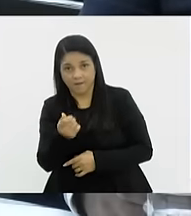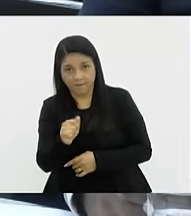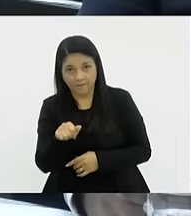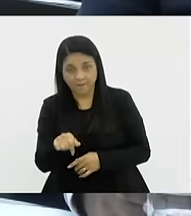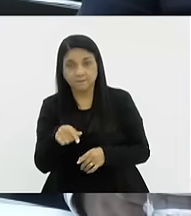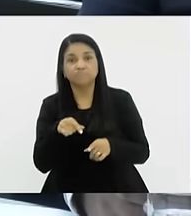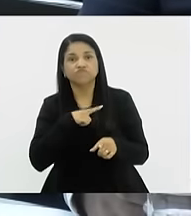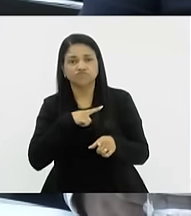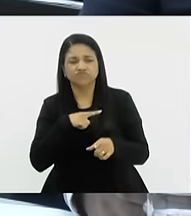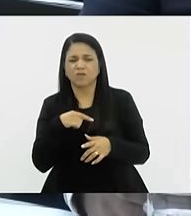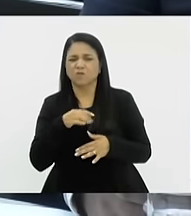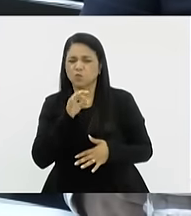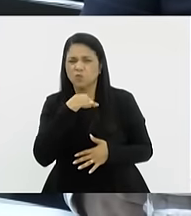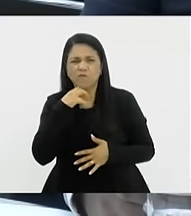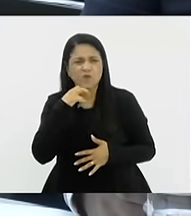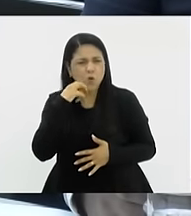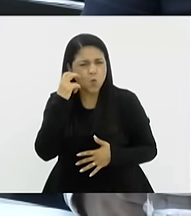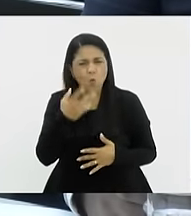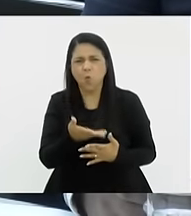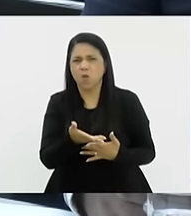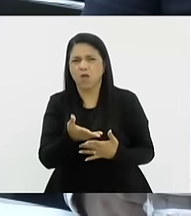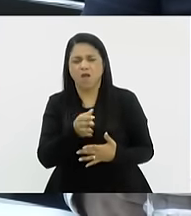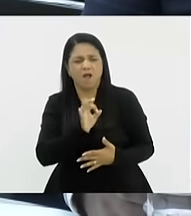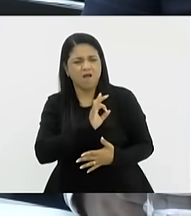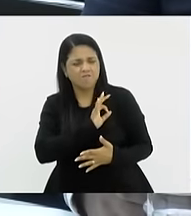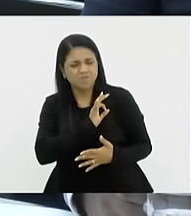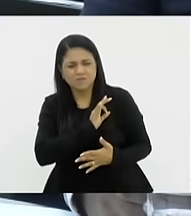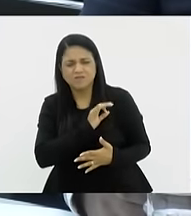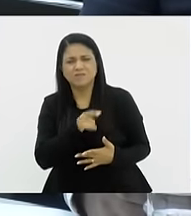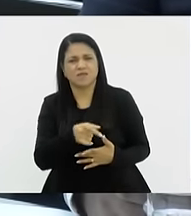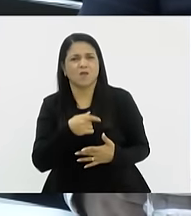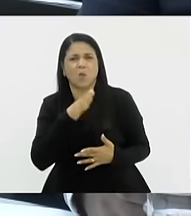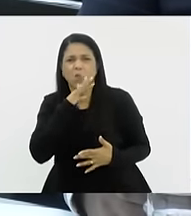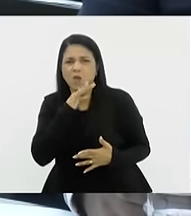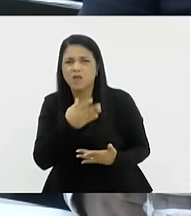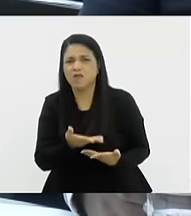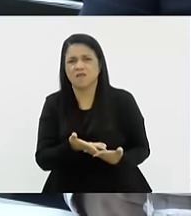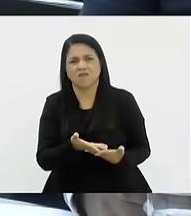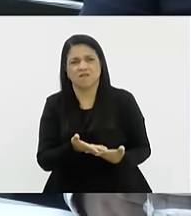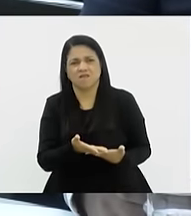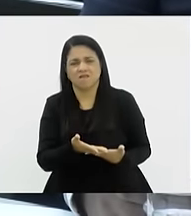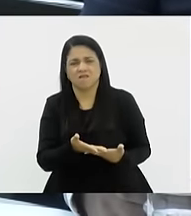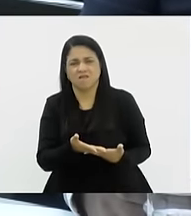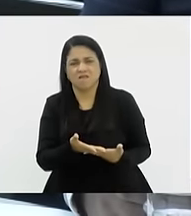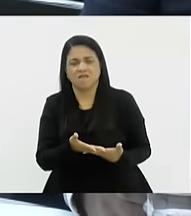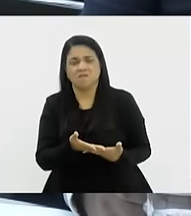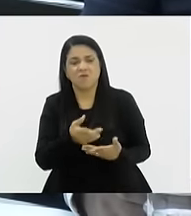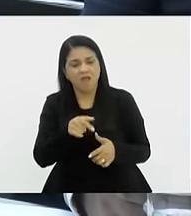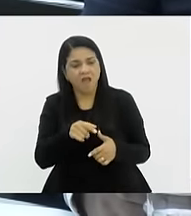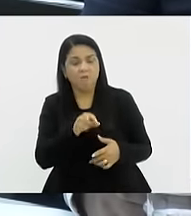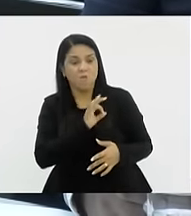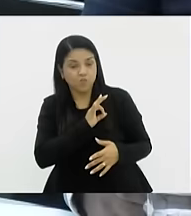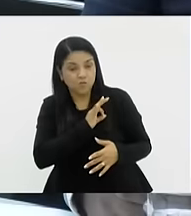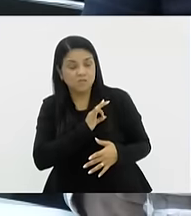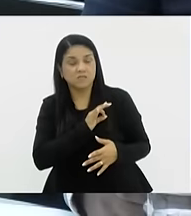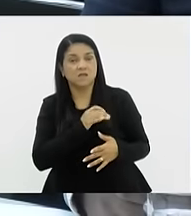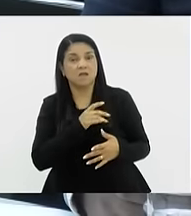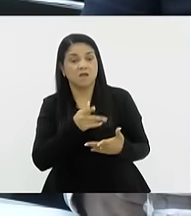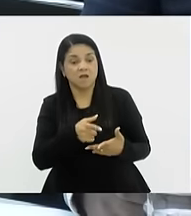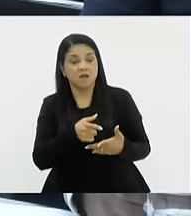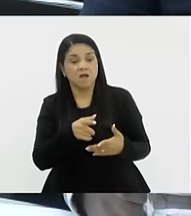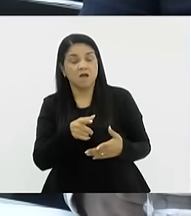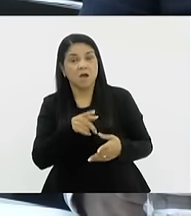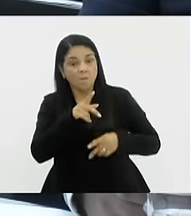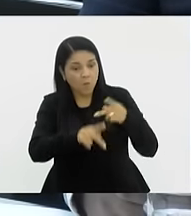é muito ruim, comandante. E eu acho que a polícia não deve participar disso, porque a polícia tem a aprovação do povo. O povo ama a polícia. Não